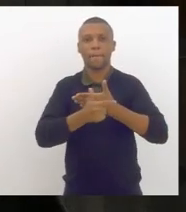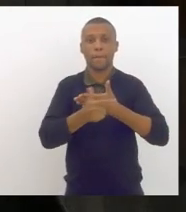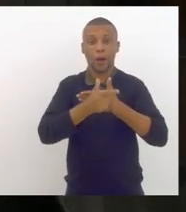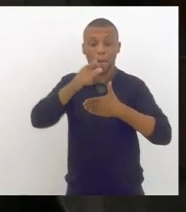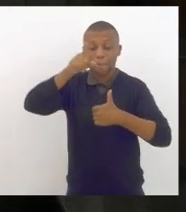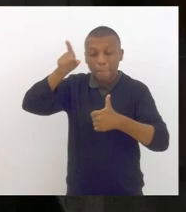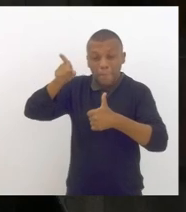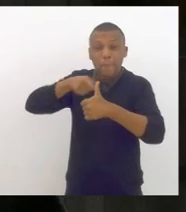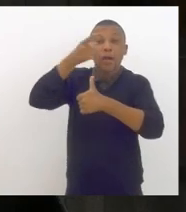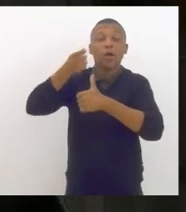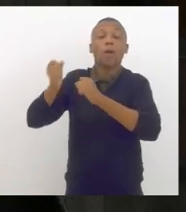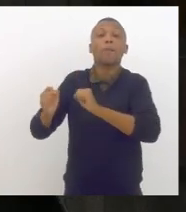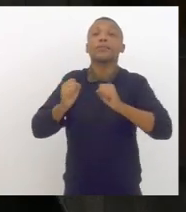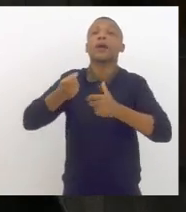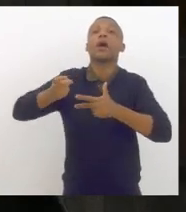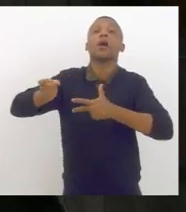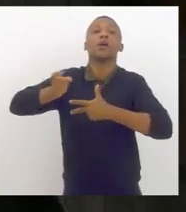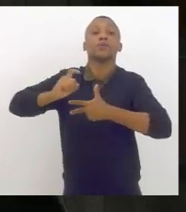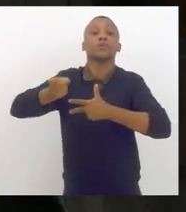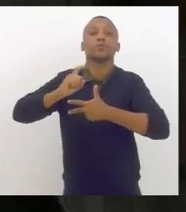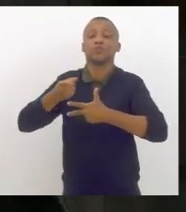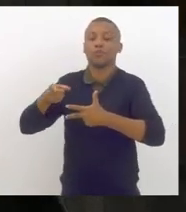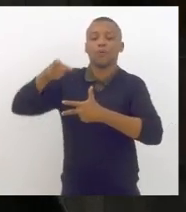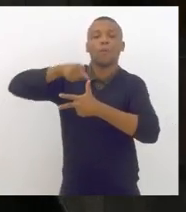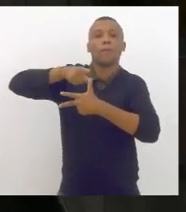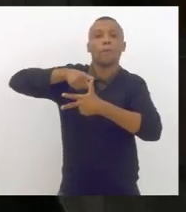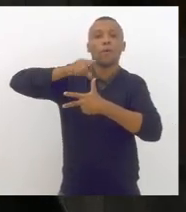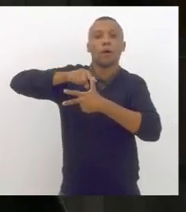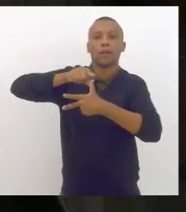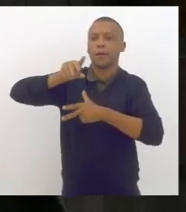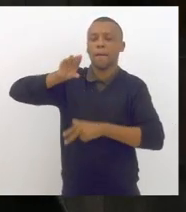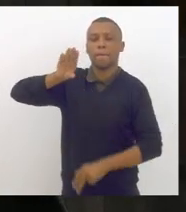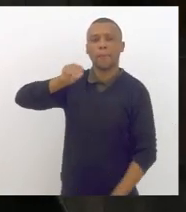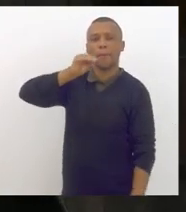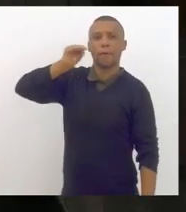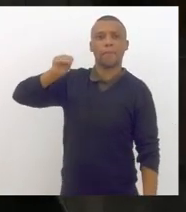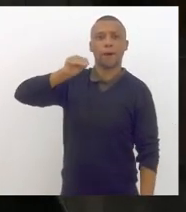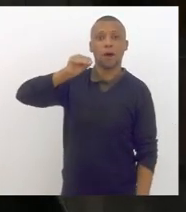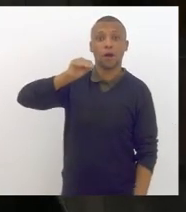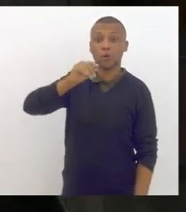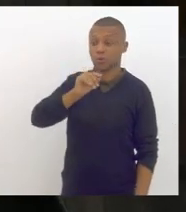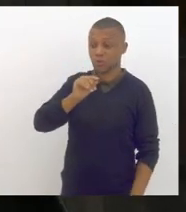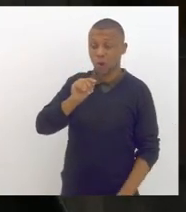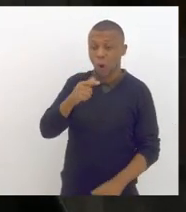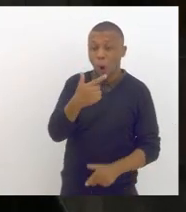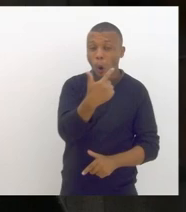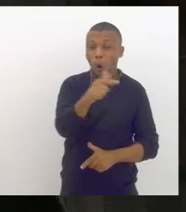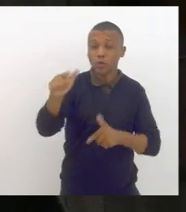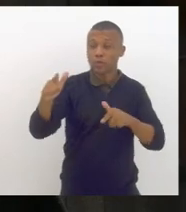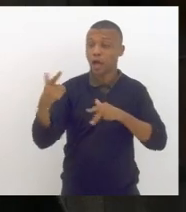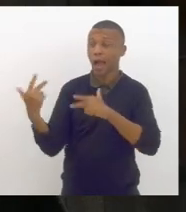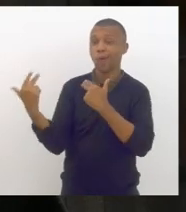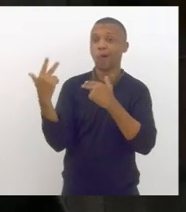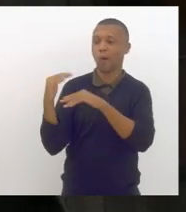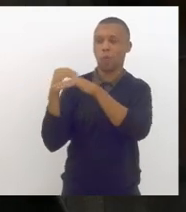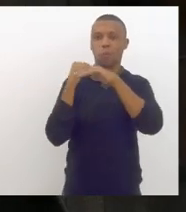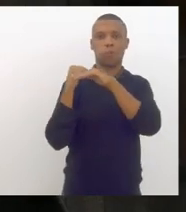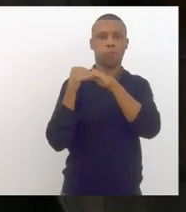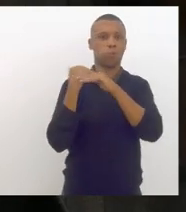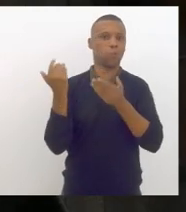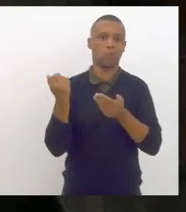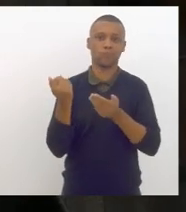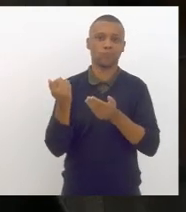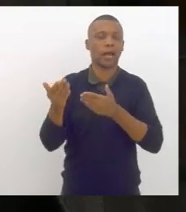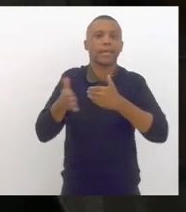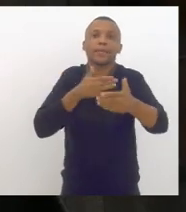magistratura da República ele fala de um lugar de onde ninguém mais fala independentemente de quem voltou não voltou de Quem